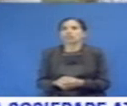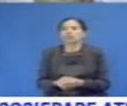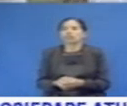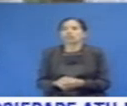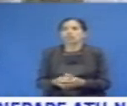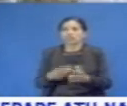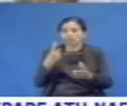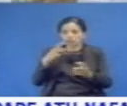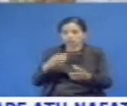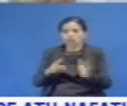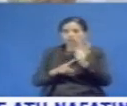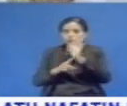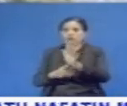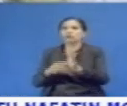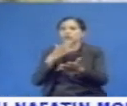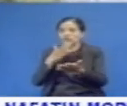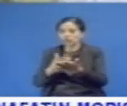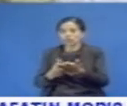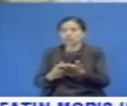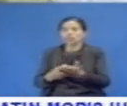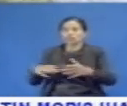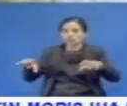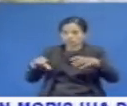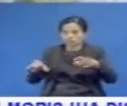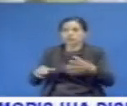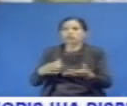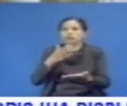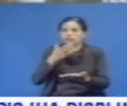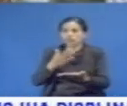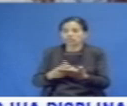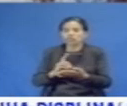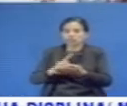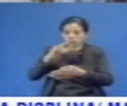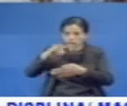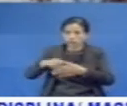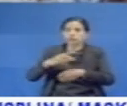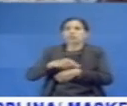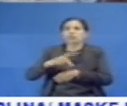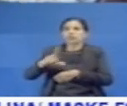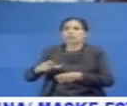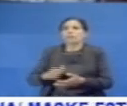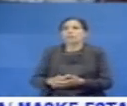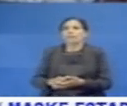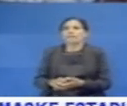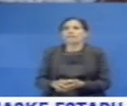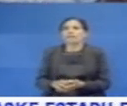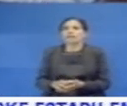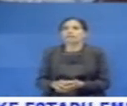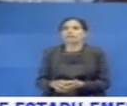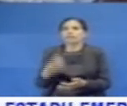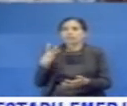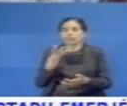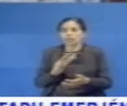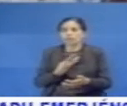bela alcança por contribuir para a estabilidade no desenvolvimento nacional. E a lacraia que mane que dane, e a minha